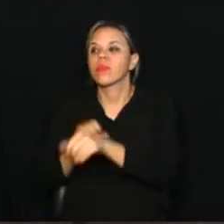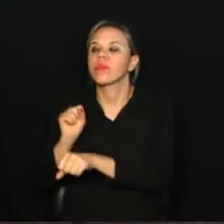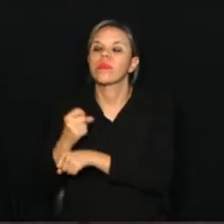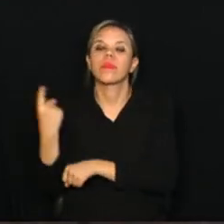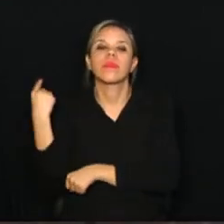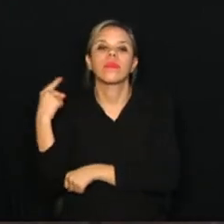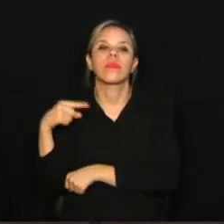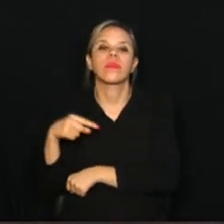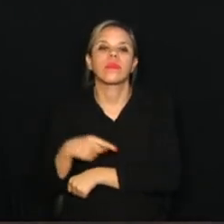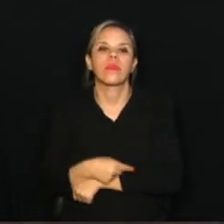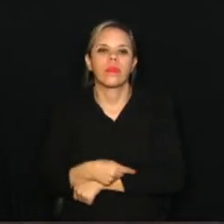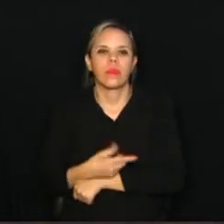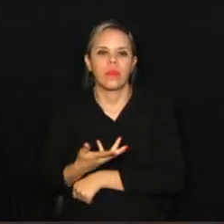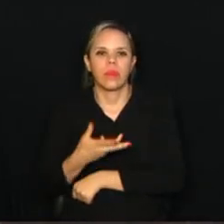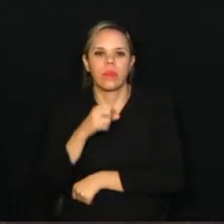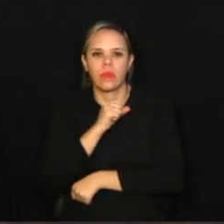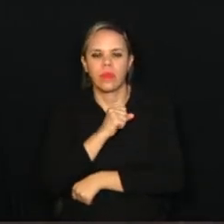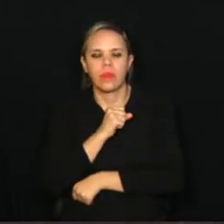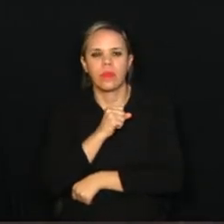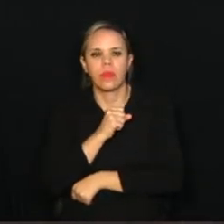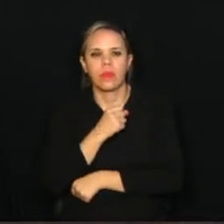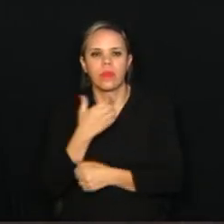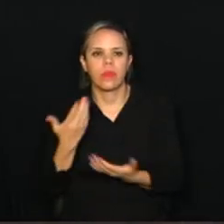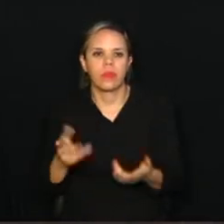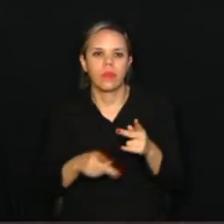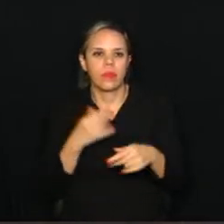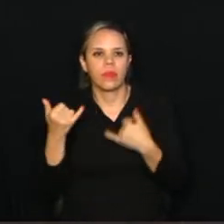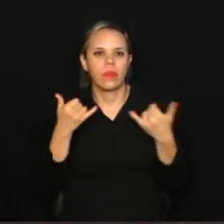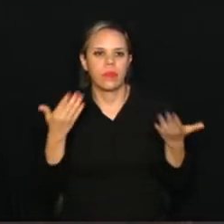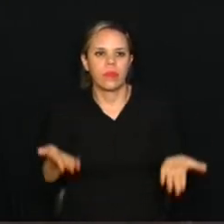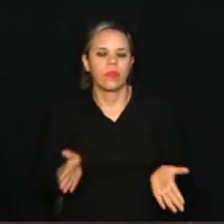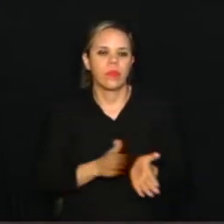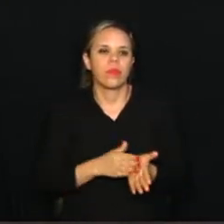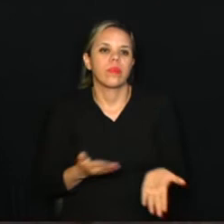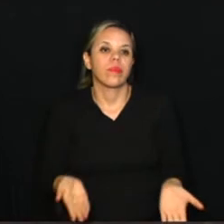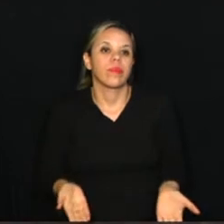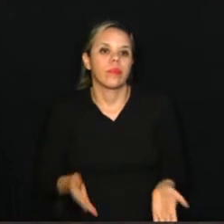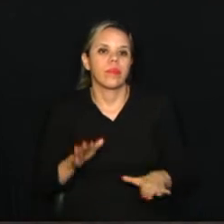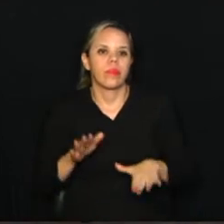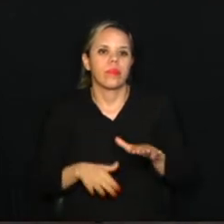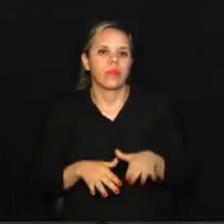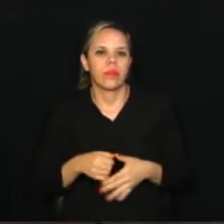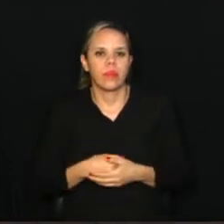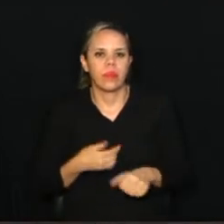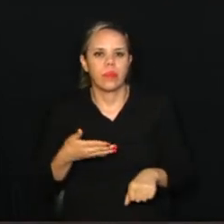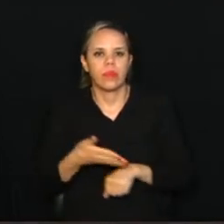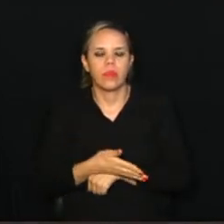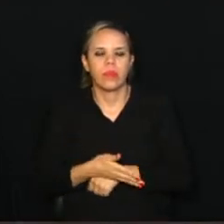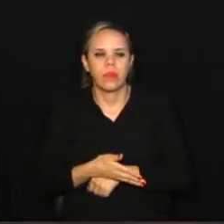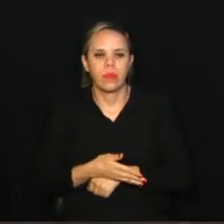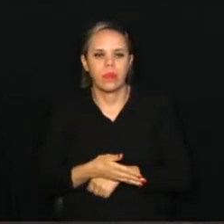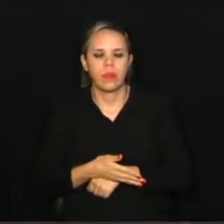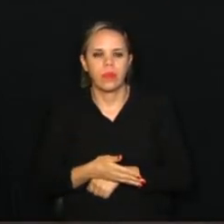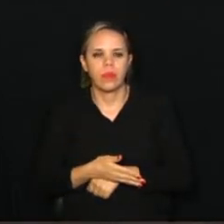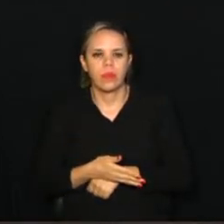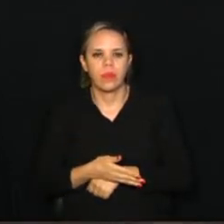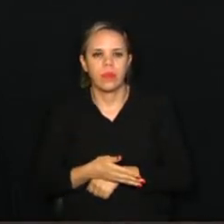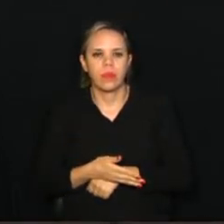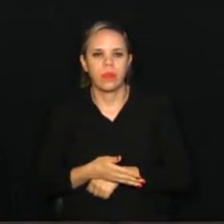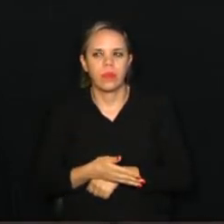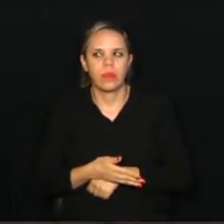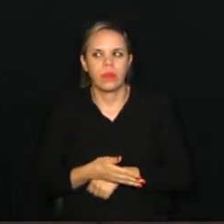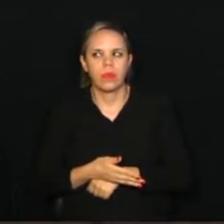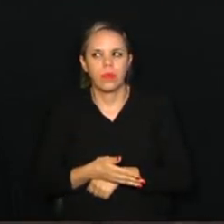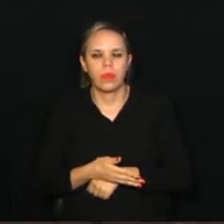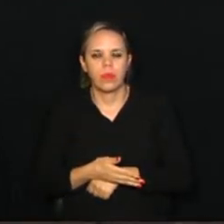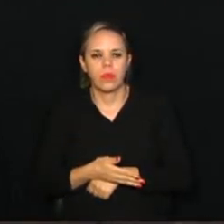Acho que é mais rápido, né, Gaspar? O pessoal liga aqui, cobra a gente, e muitas vezes o acesso, até você ver onde está.